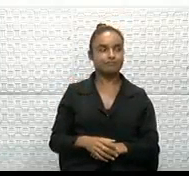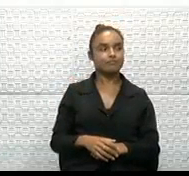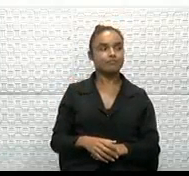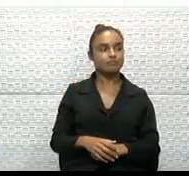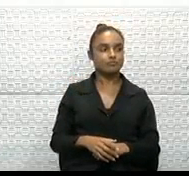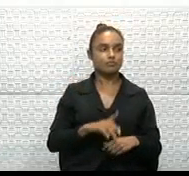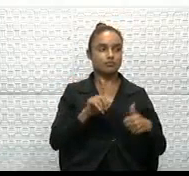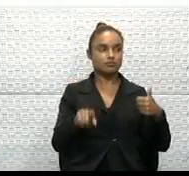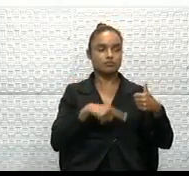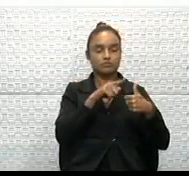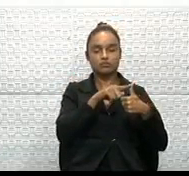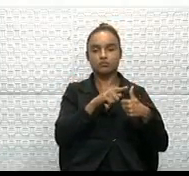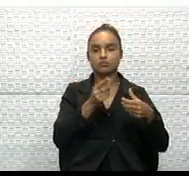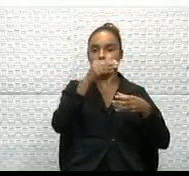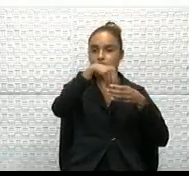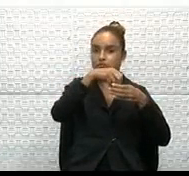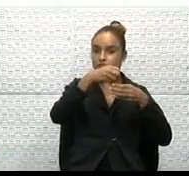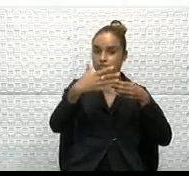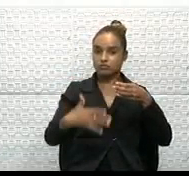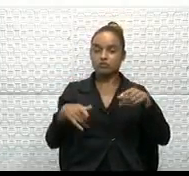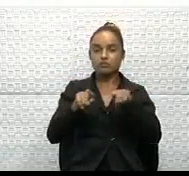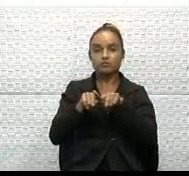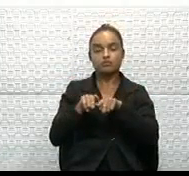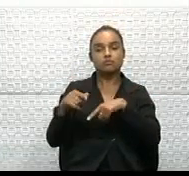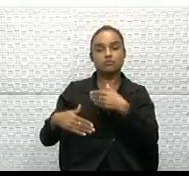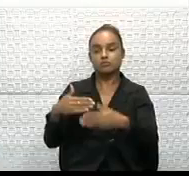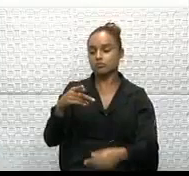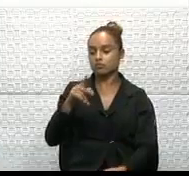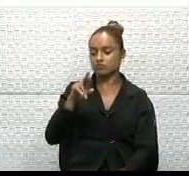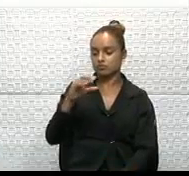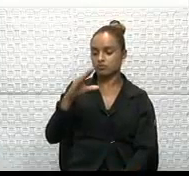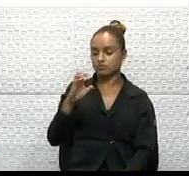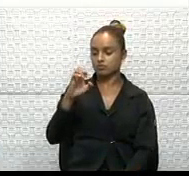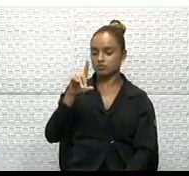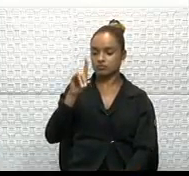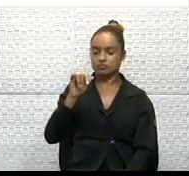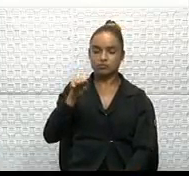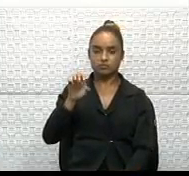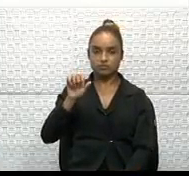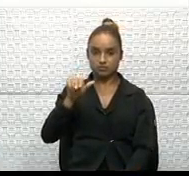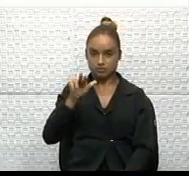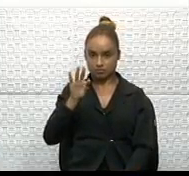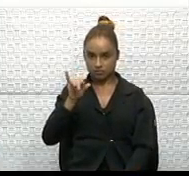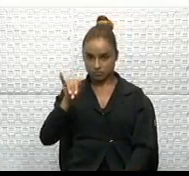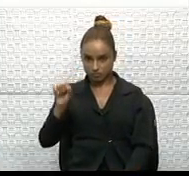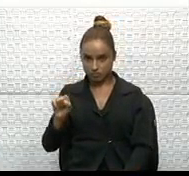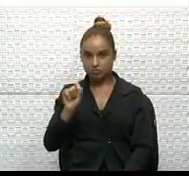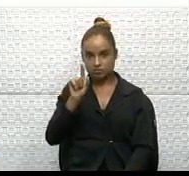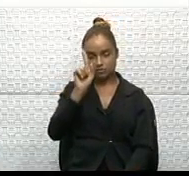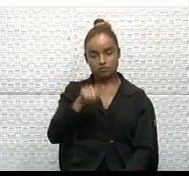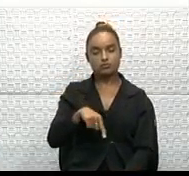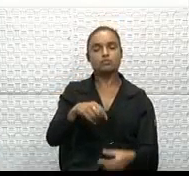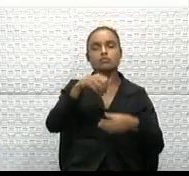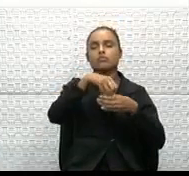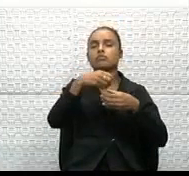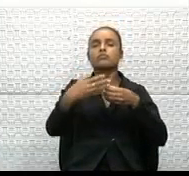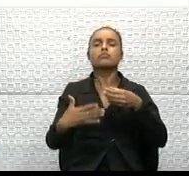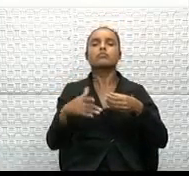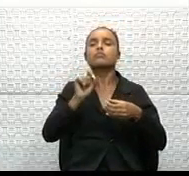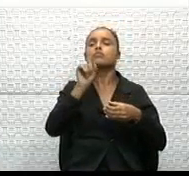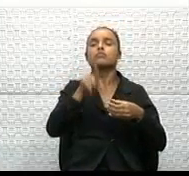conhecimentos conceituais e os procedimentais. Nos conceituais, é importante que você se recorde